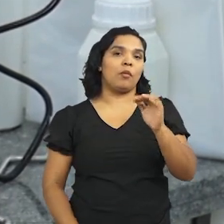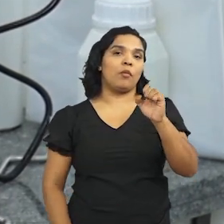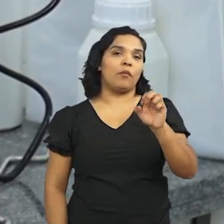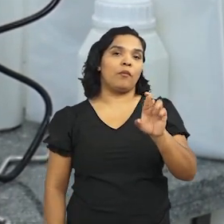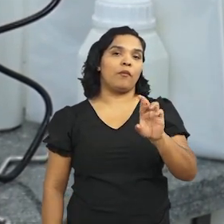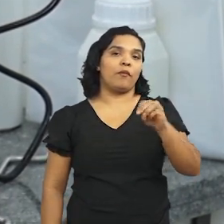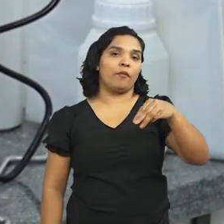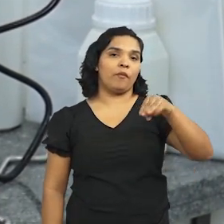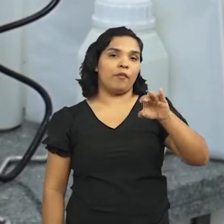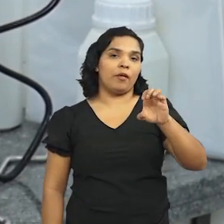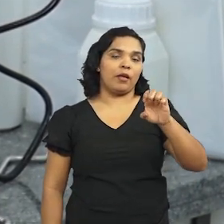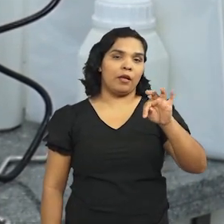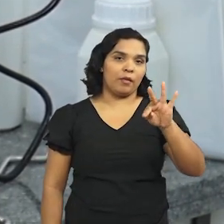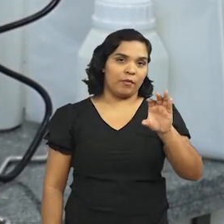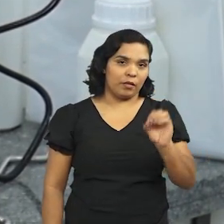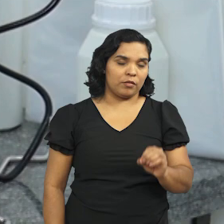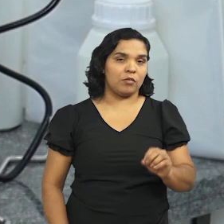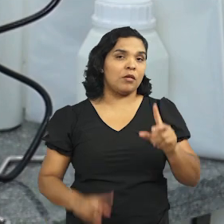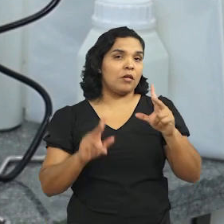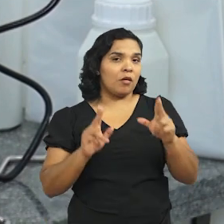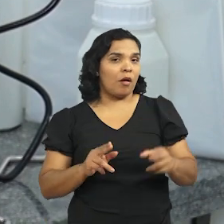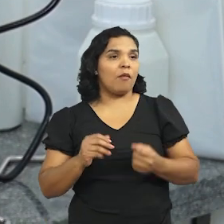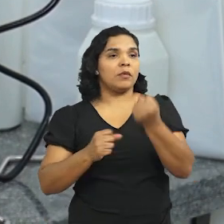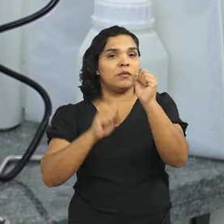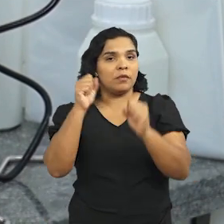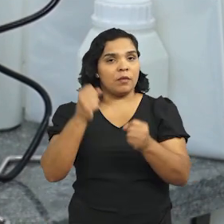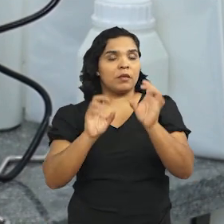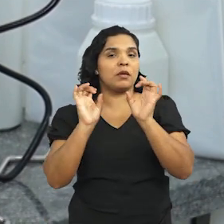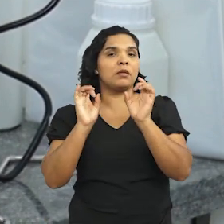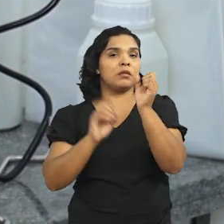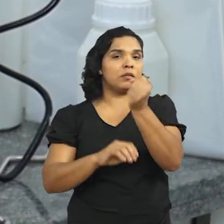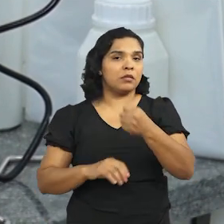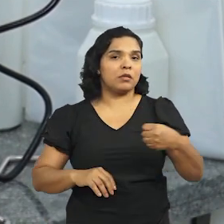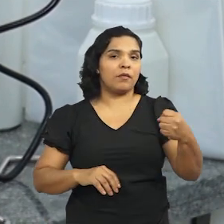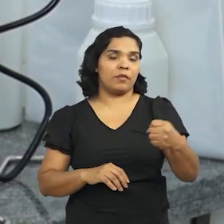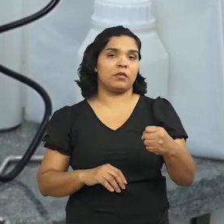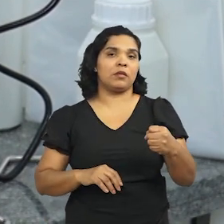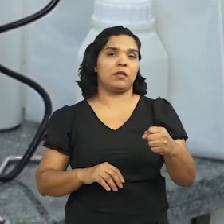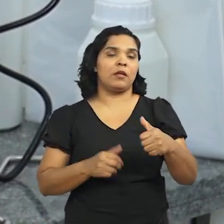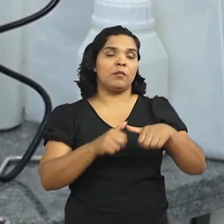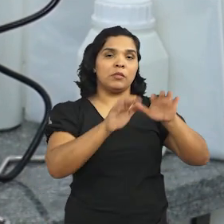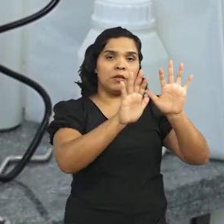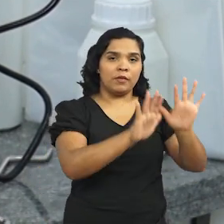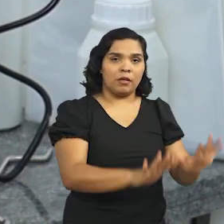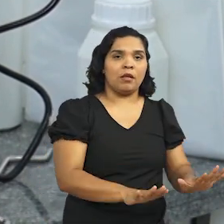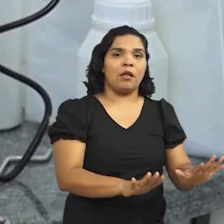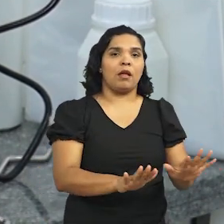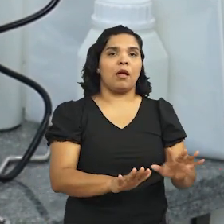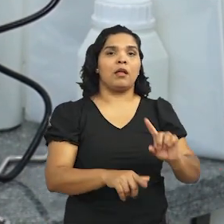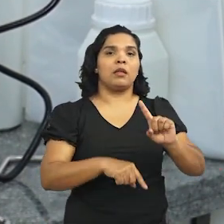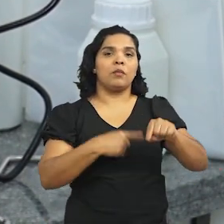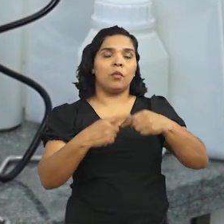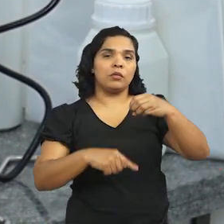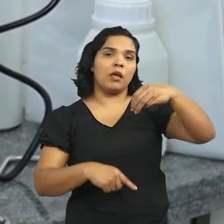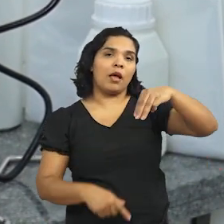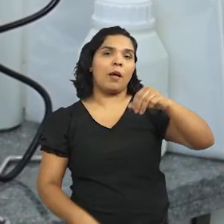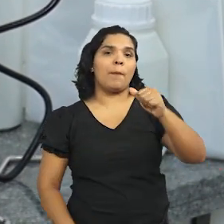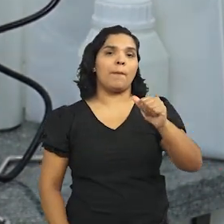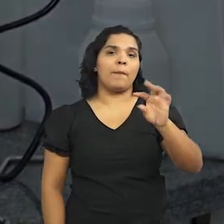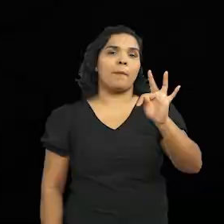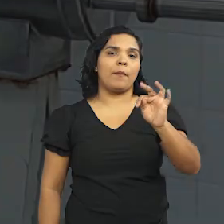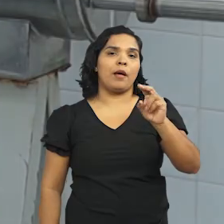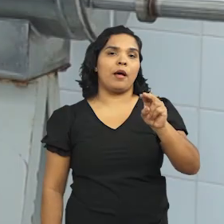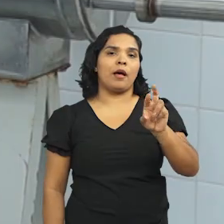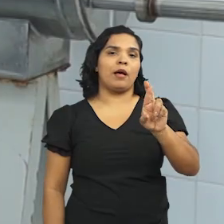para o fermentador, assim como nas empresas grandes de cervejaria. Só que aí, depois dessa parte de fermentação,